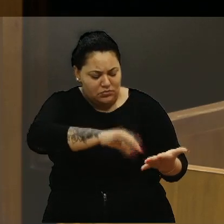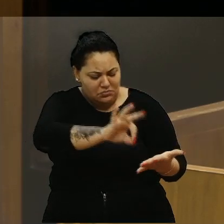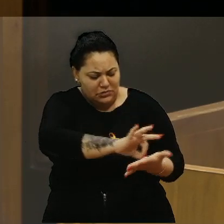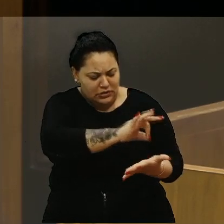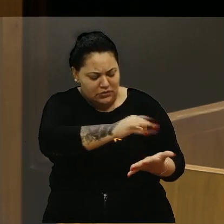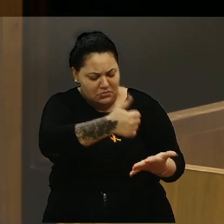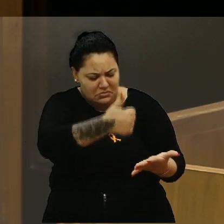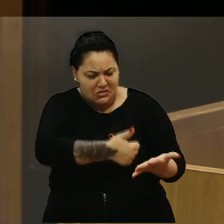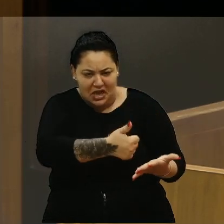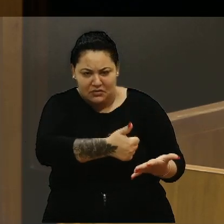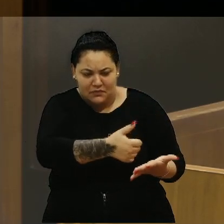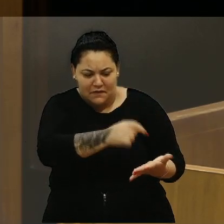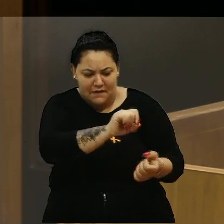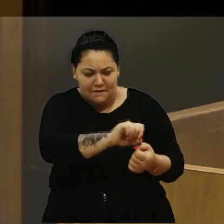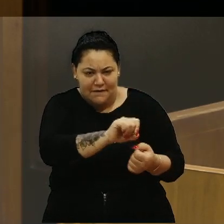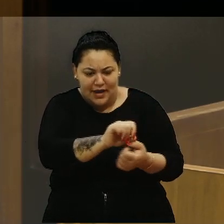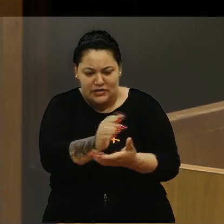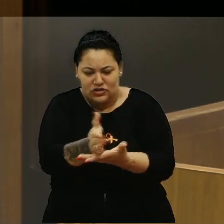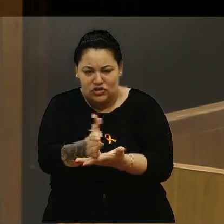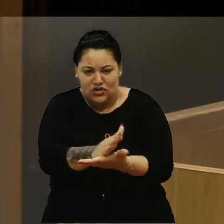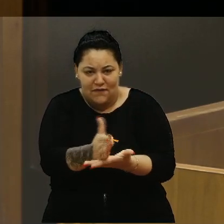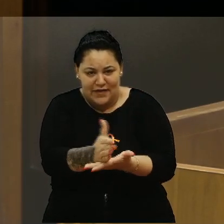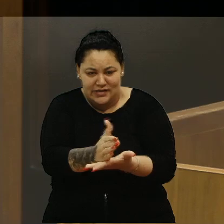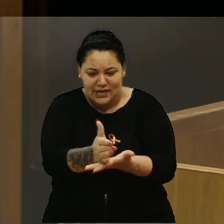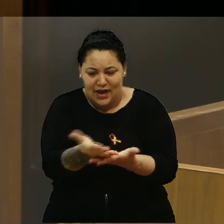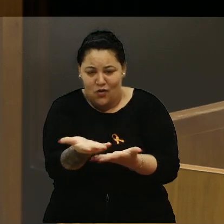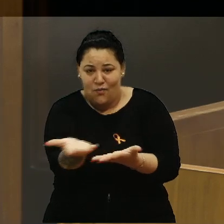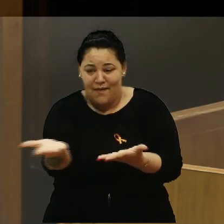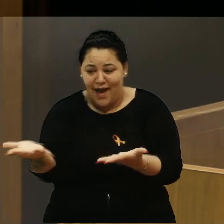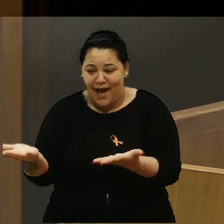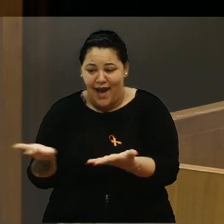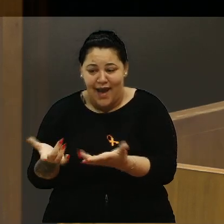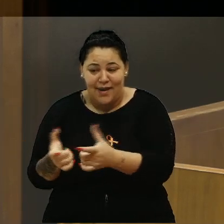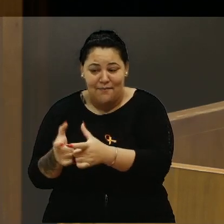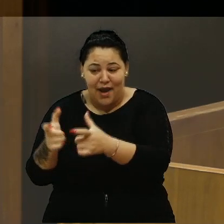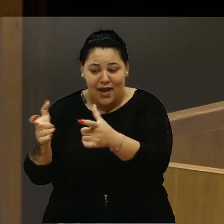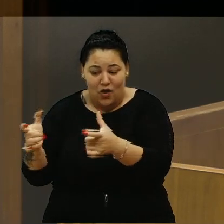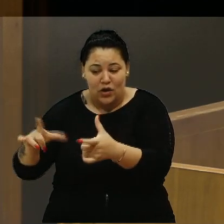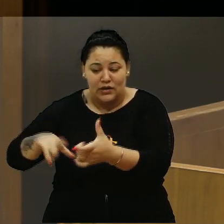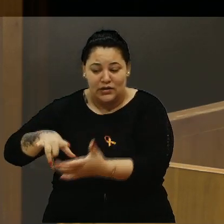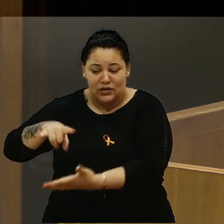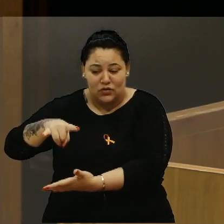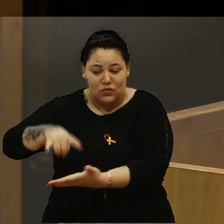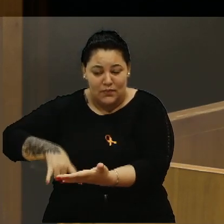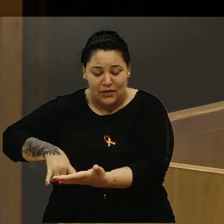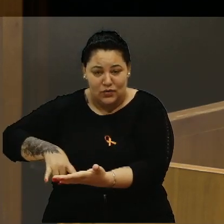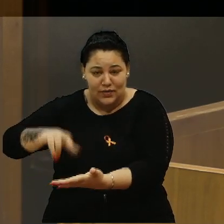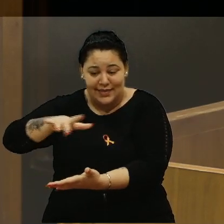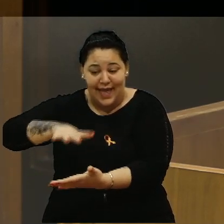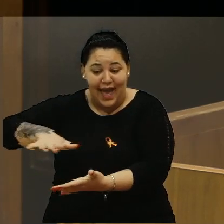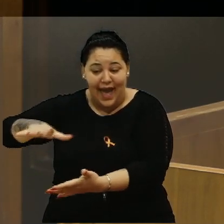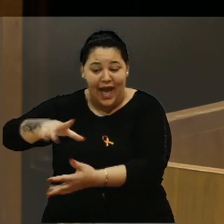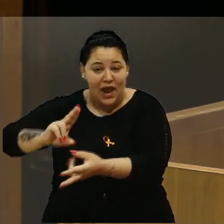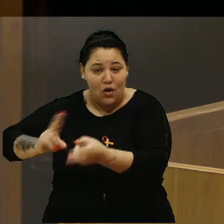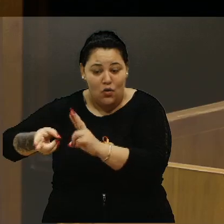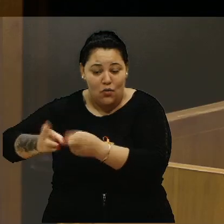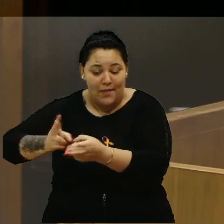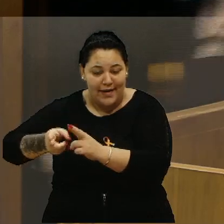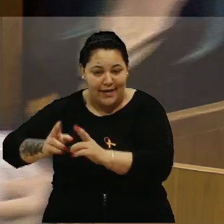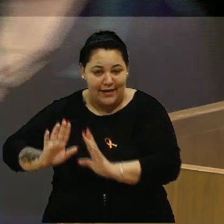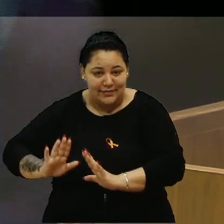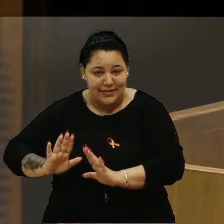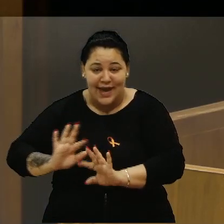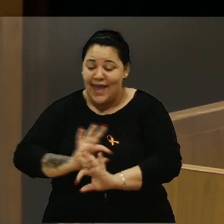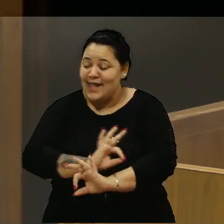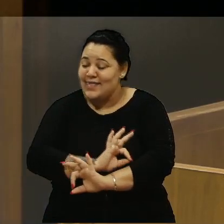faz divisa com uma área maior também escriturada, em área urbana, e ninguém do